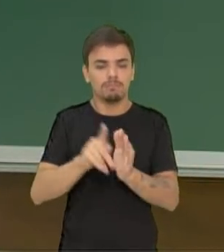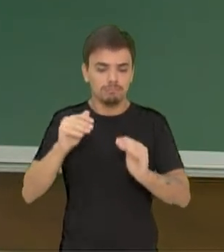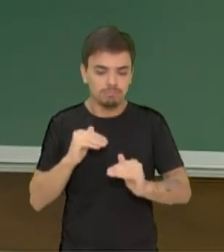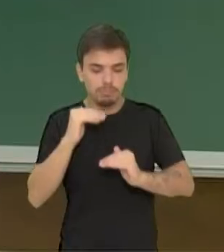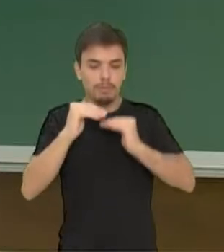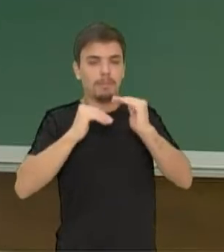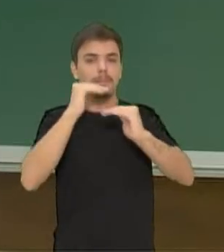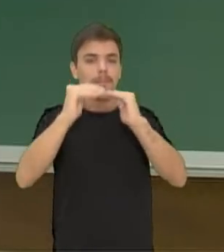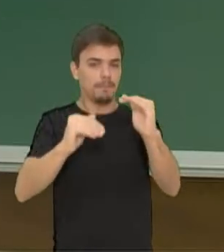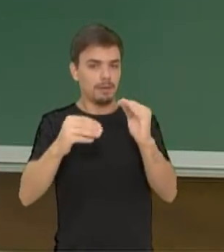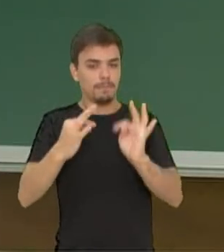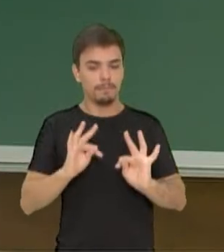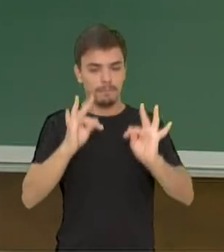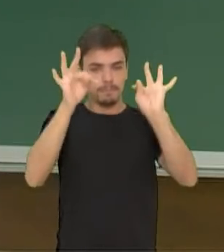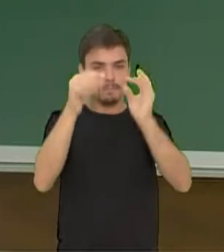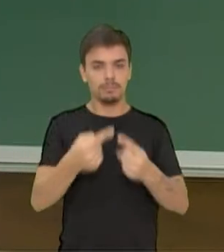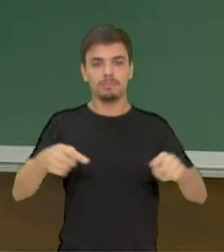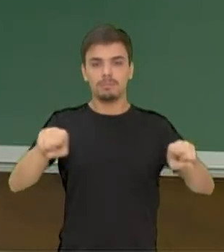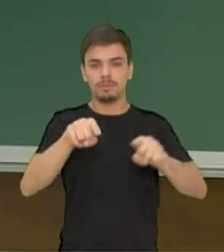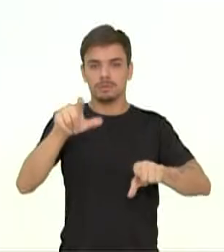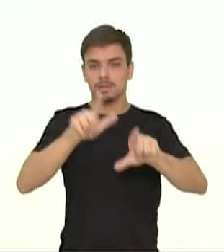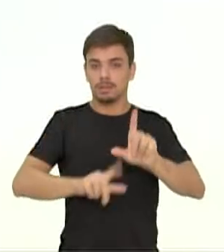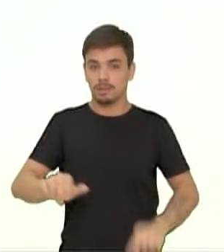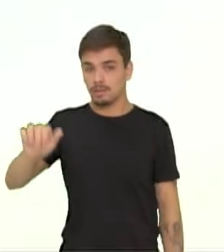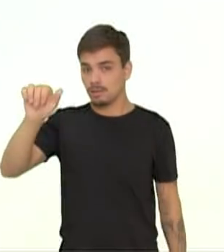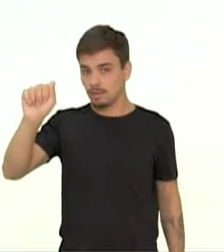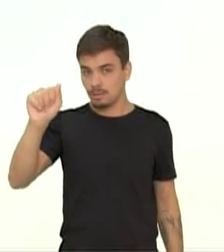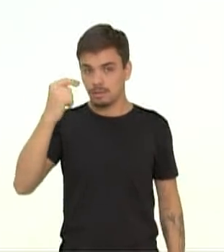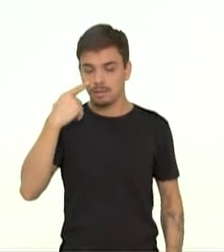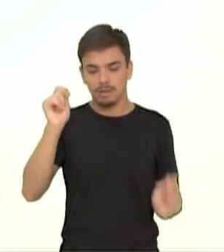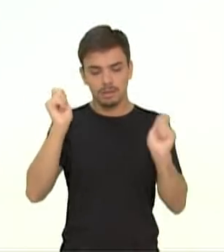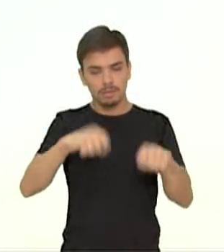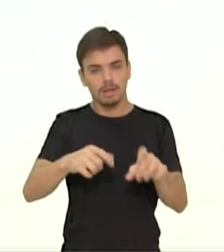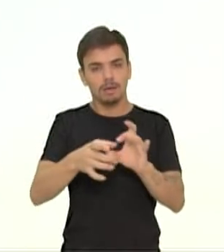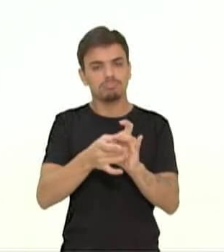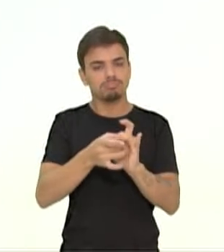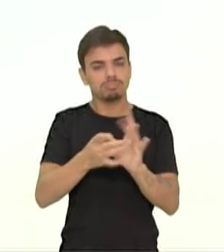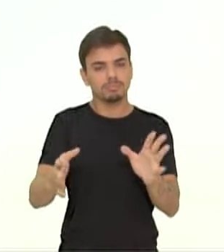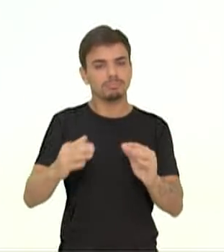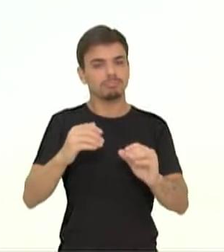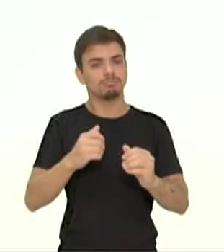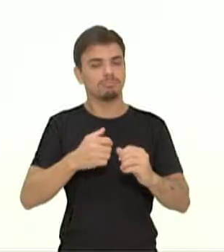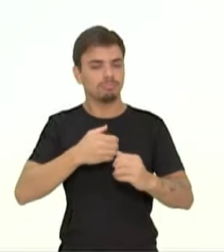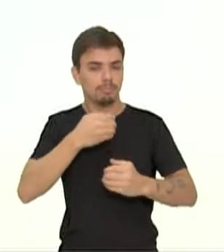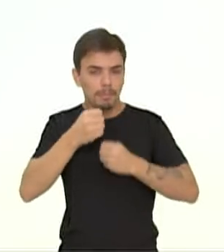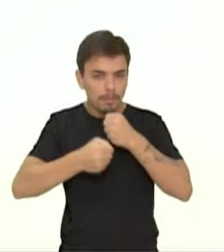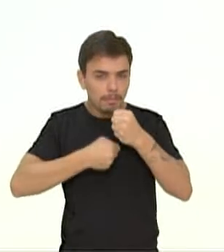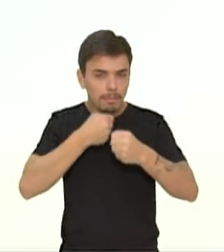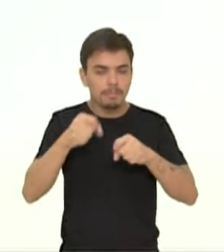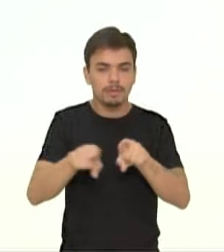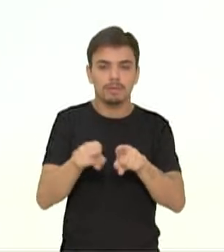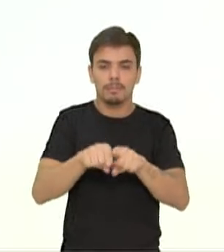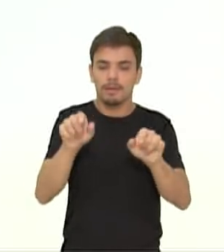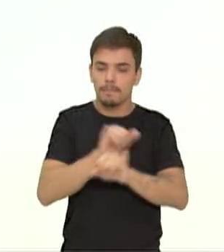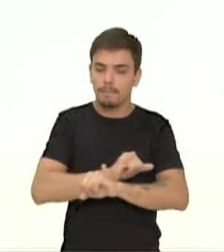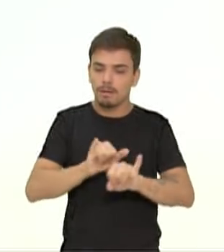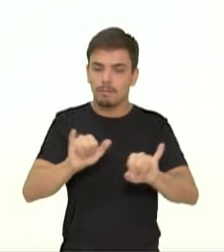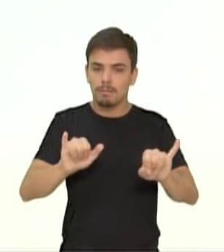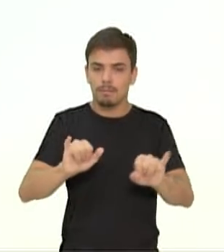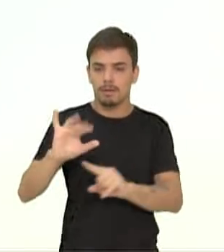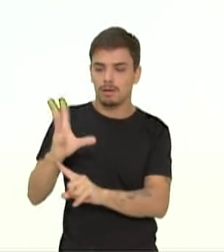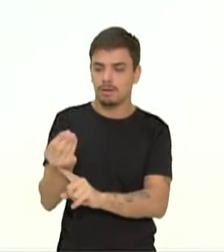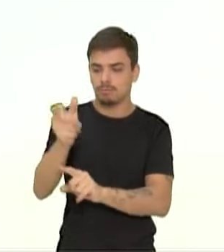avanços tecnológicos musicais, letra A, permitiram a gravação e a divulgação de artistas ao redor